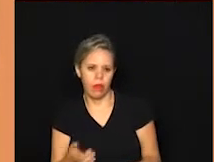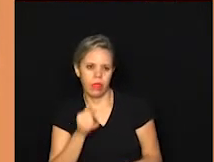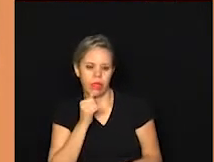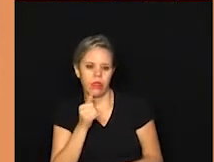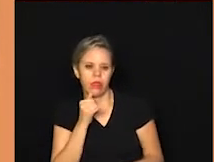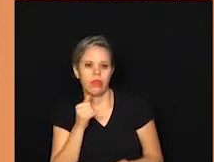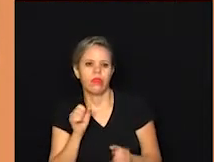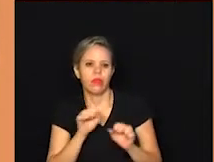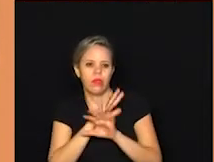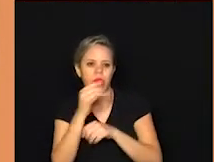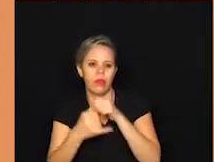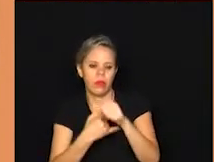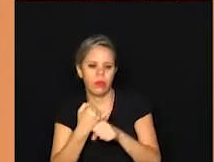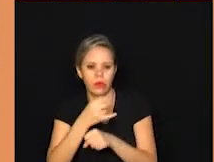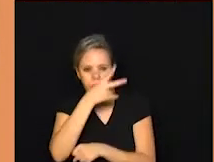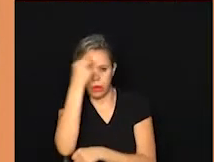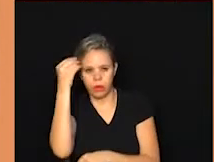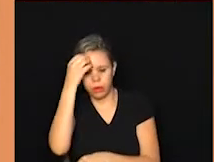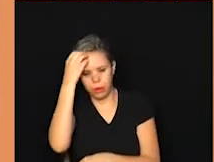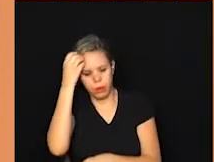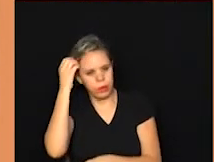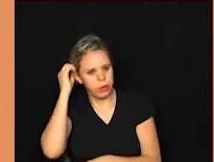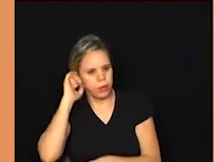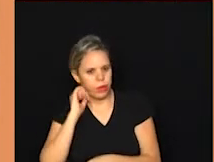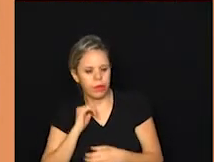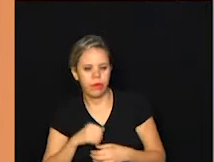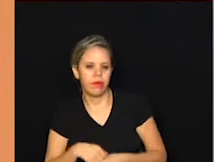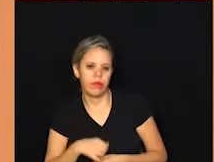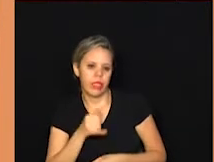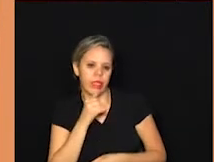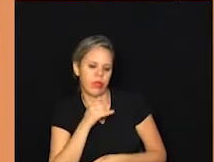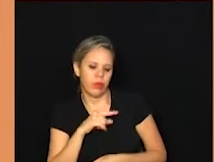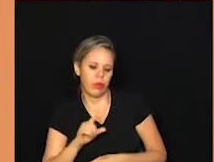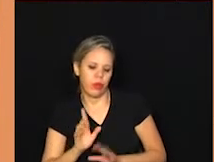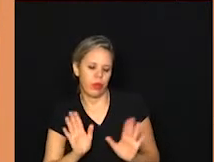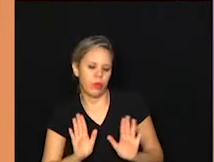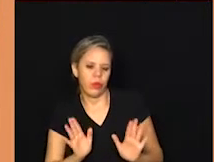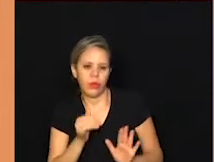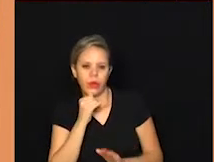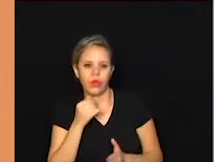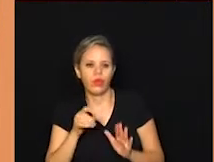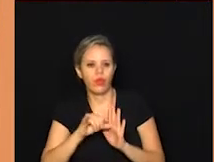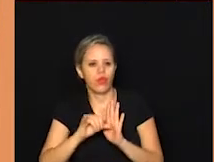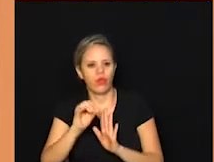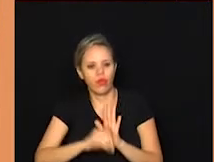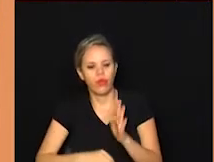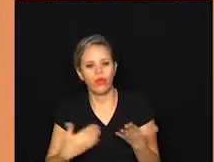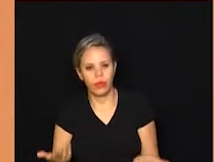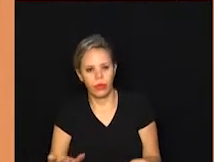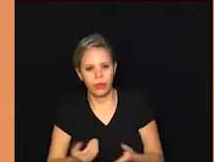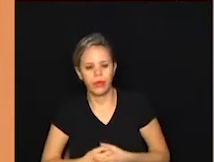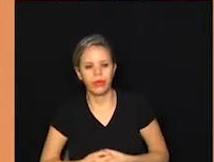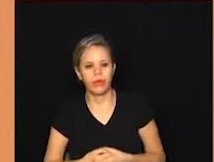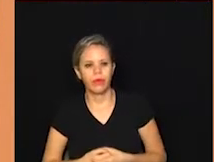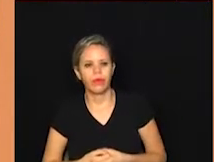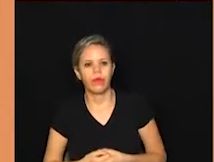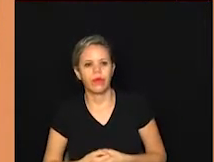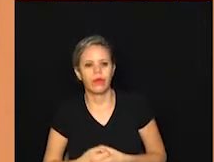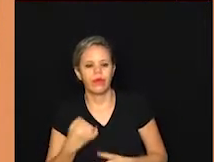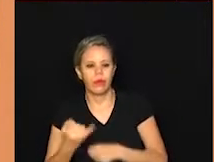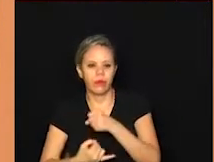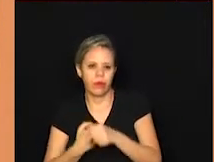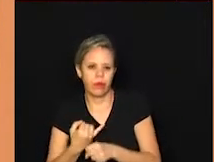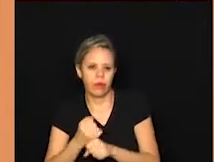da transparência da prefeitura, não estão no Diário Oficial, mas estão no portal da transparência,